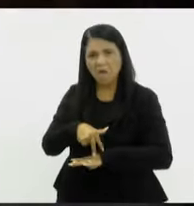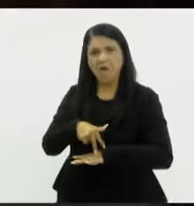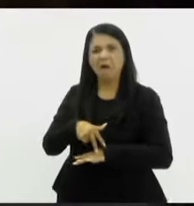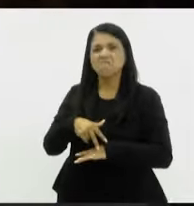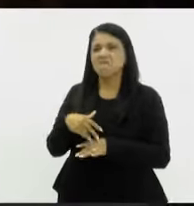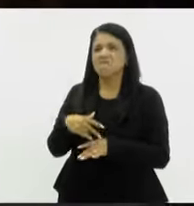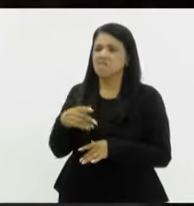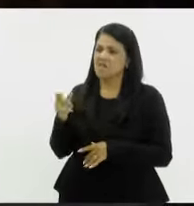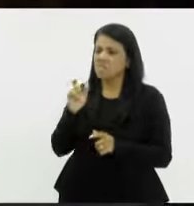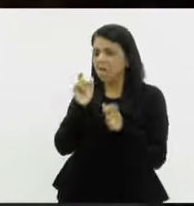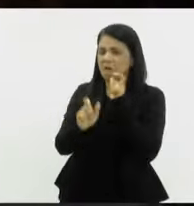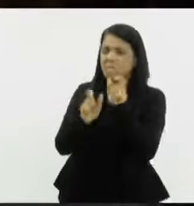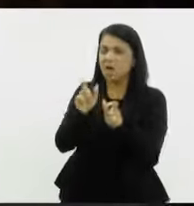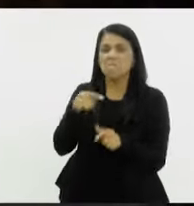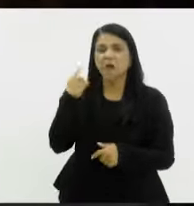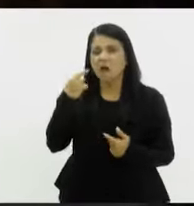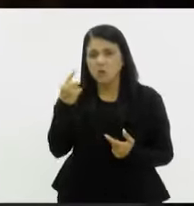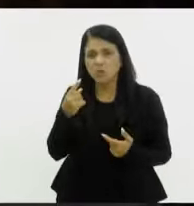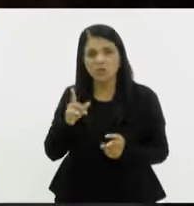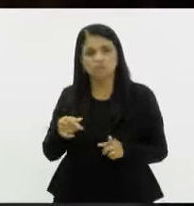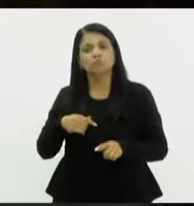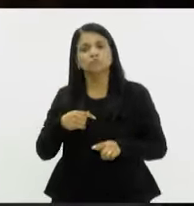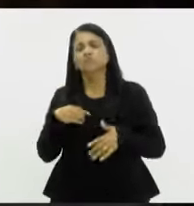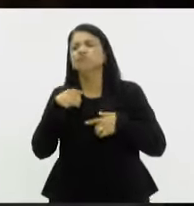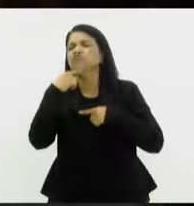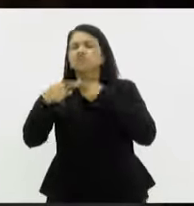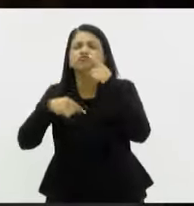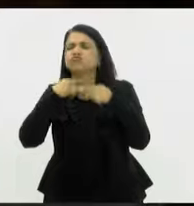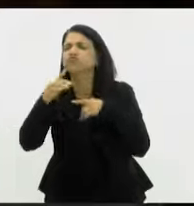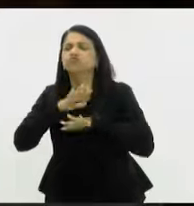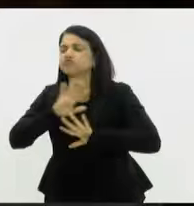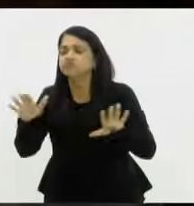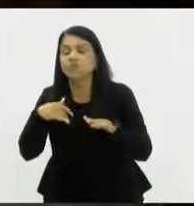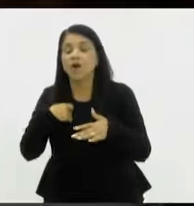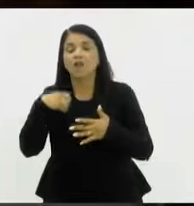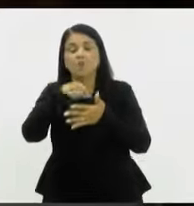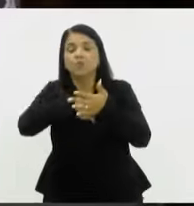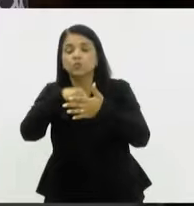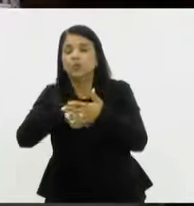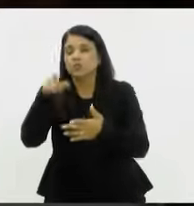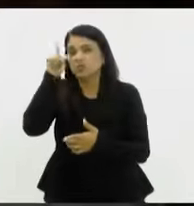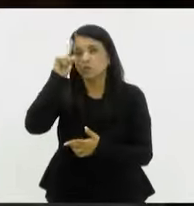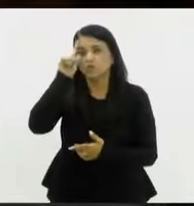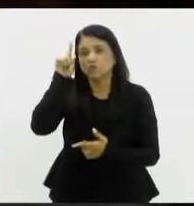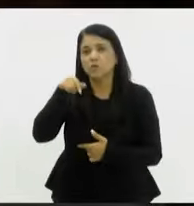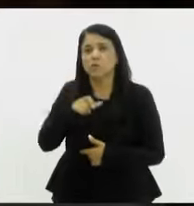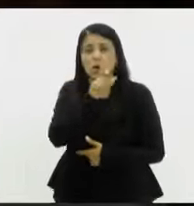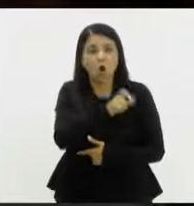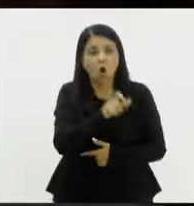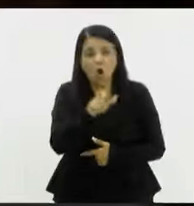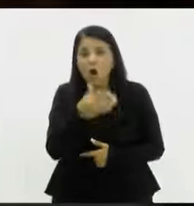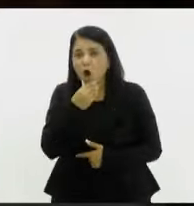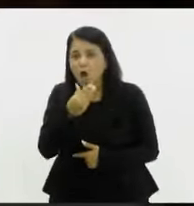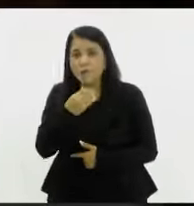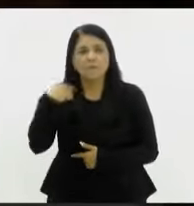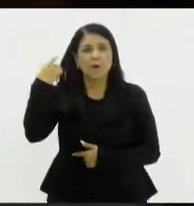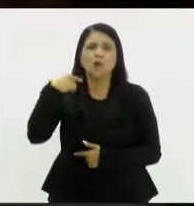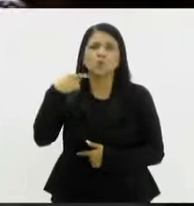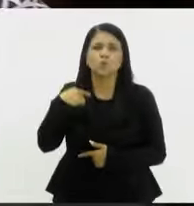faz problema o importante é que a gente lute todos os dias para que um dia eles entendam que loucos são eles que não nos